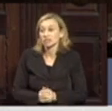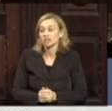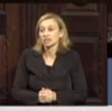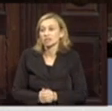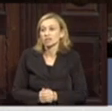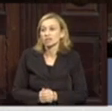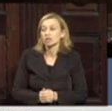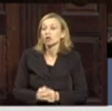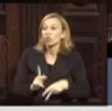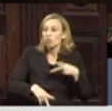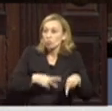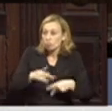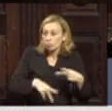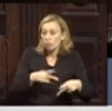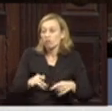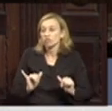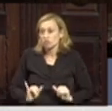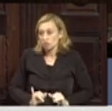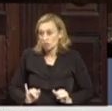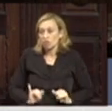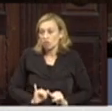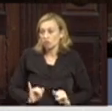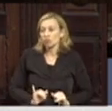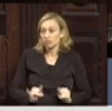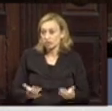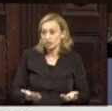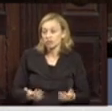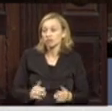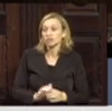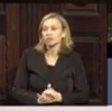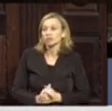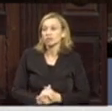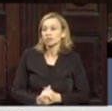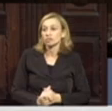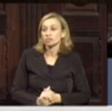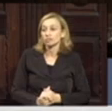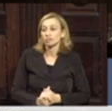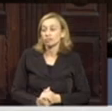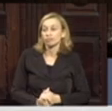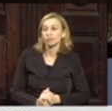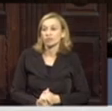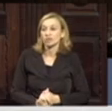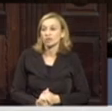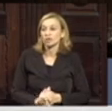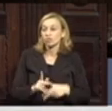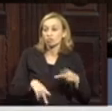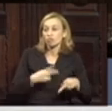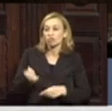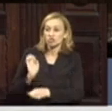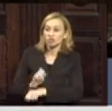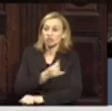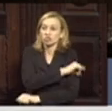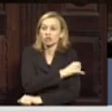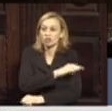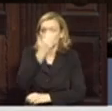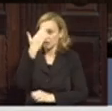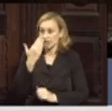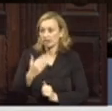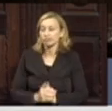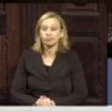aplicar a lei penal, com respeito ao cidadão e com medidas definitivas, e não